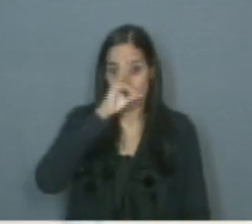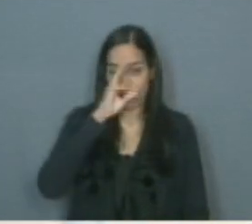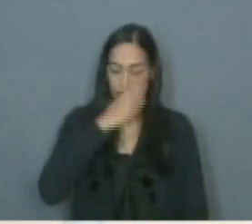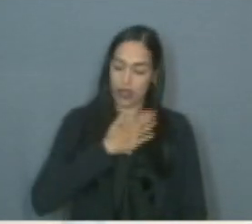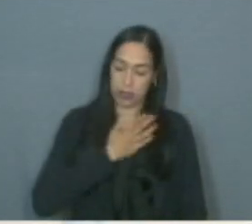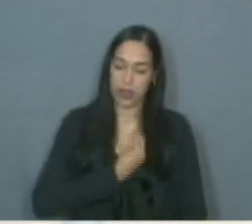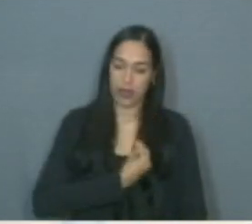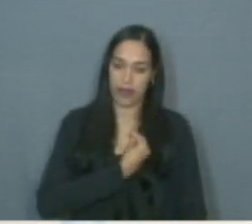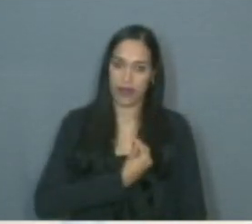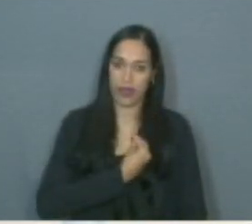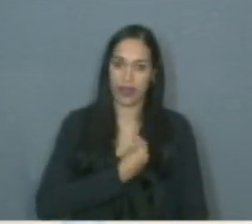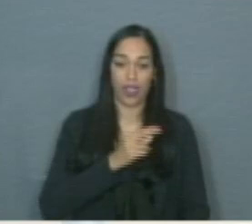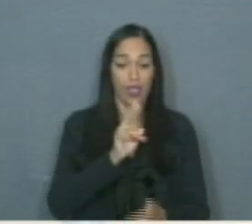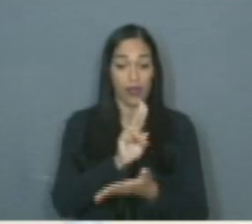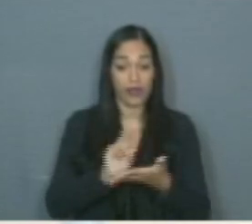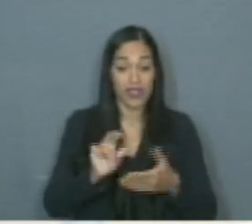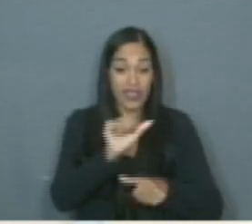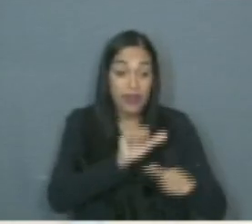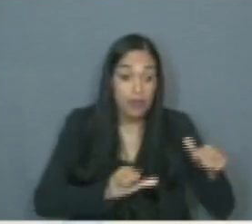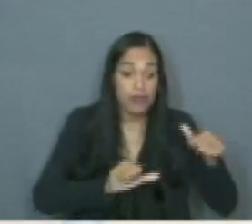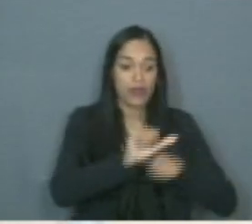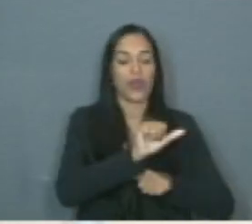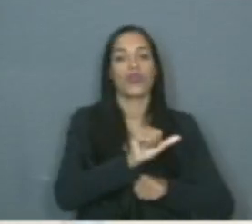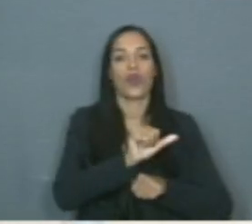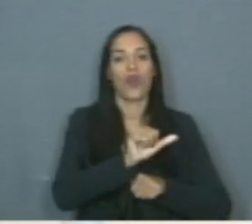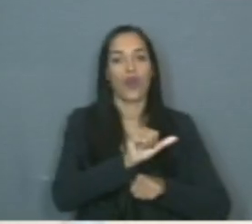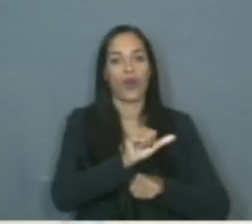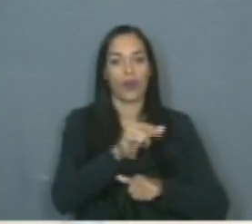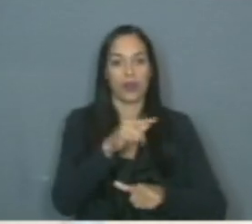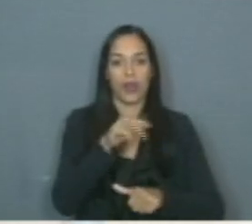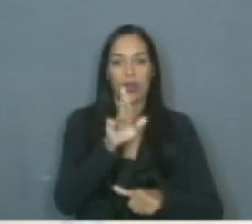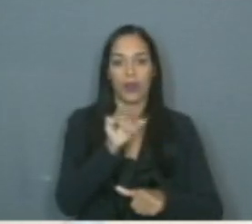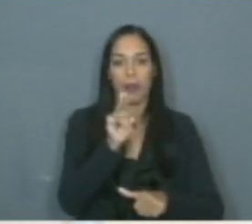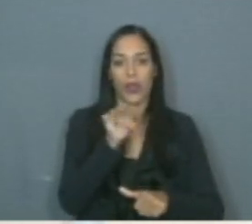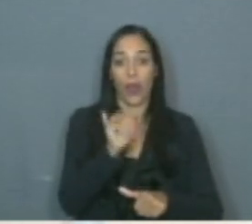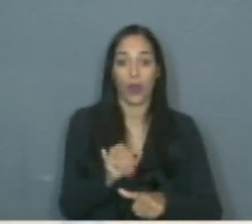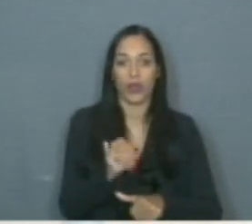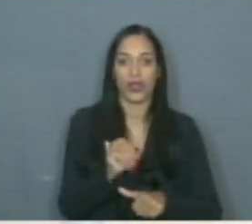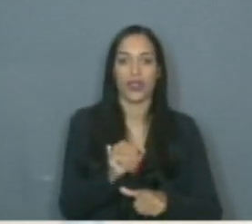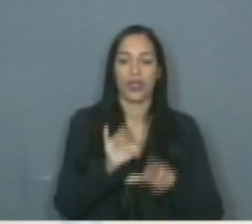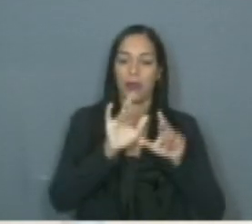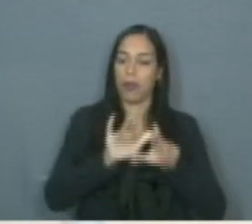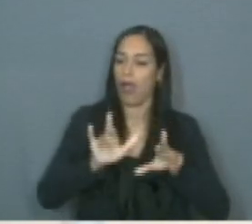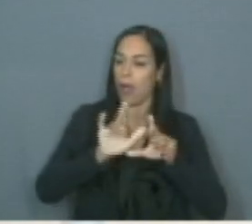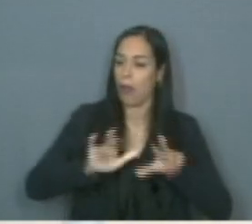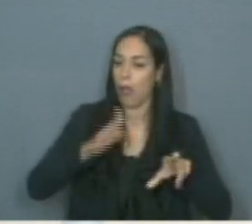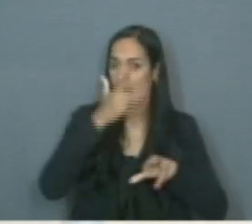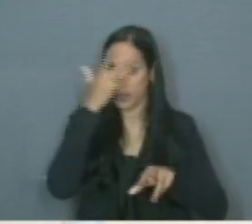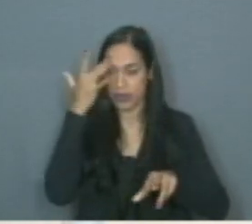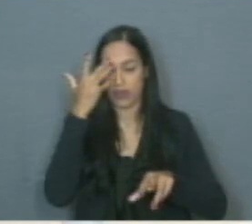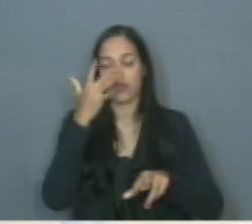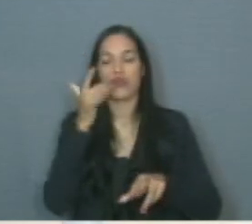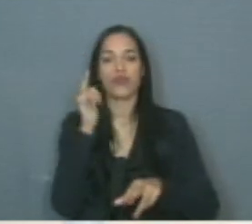E a universidade mudou por causa do ProUni. Foram milhares de pessoas